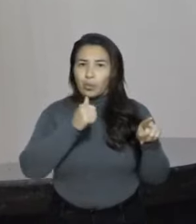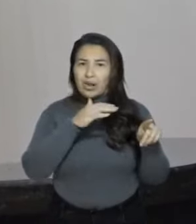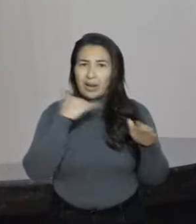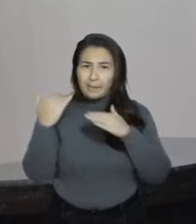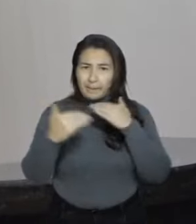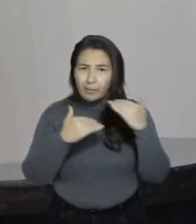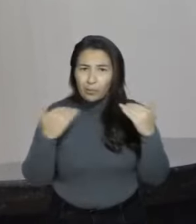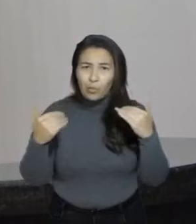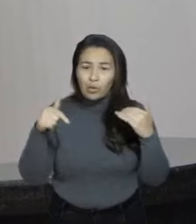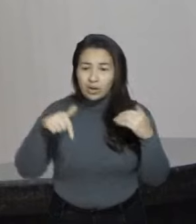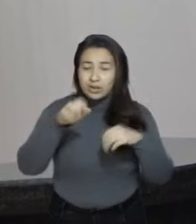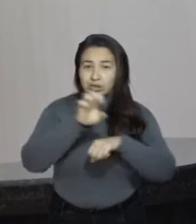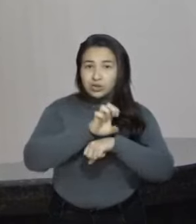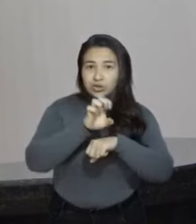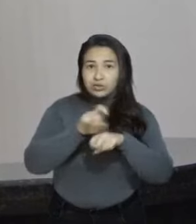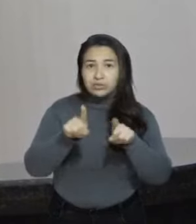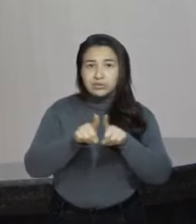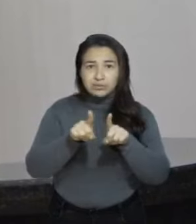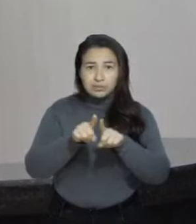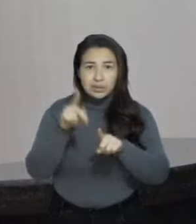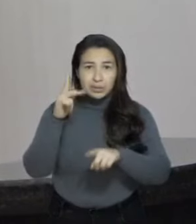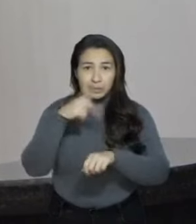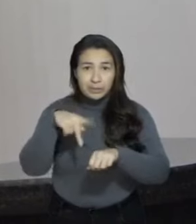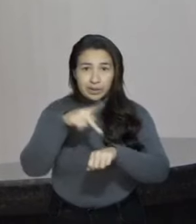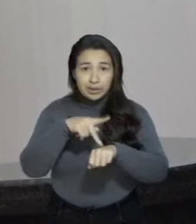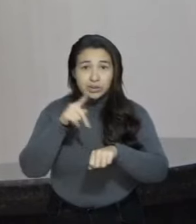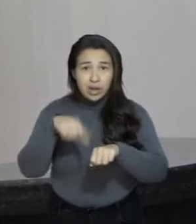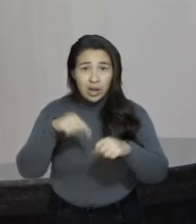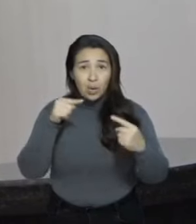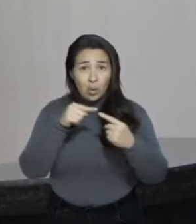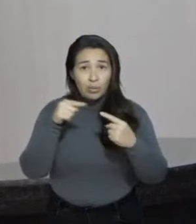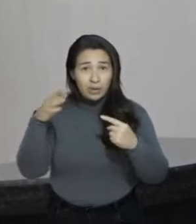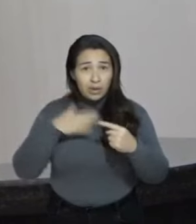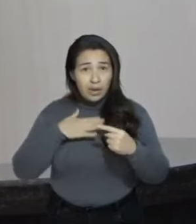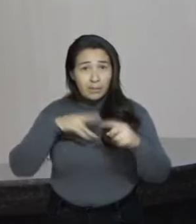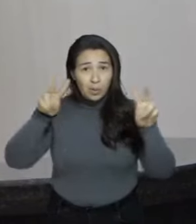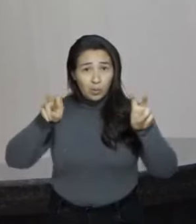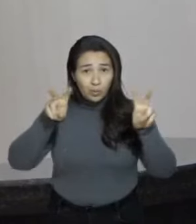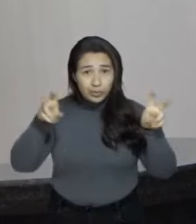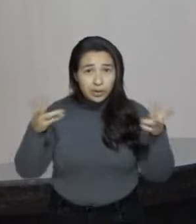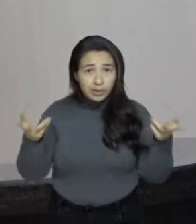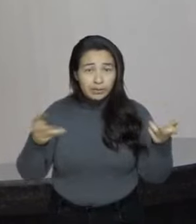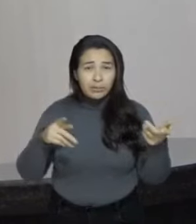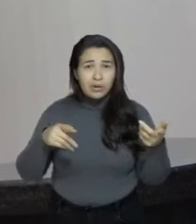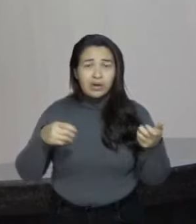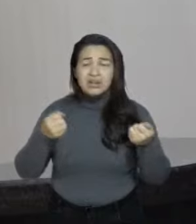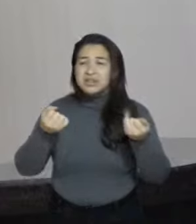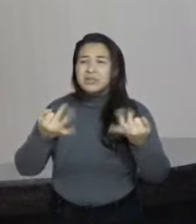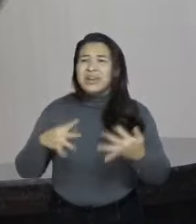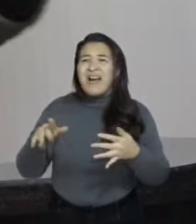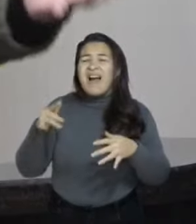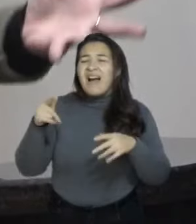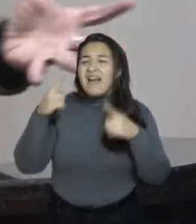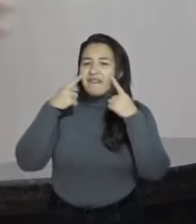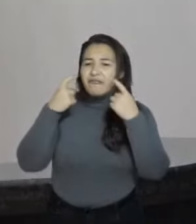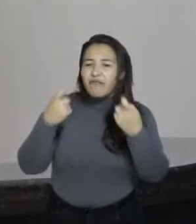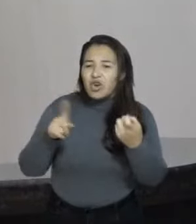em nosso estado tem a ver com isso se justifica as violências a gente